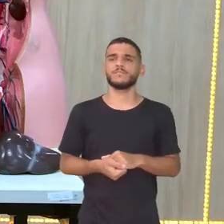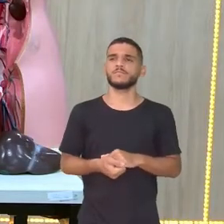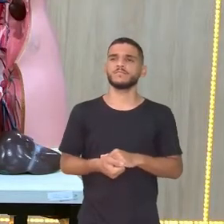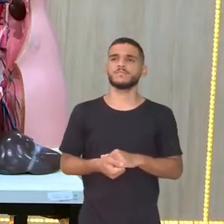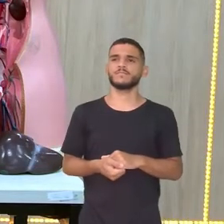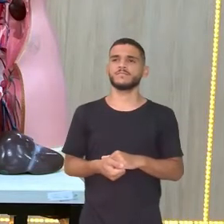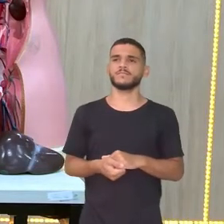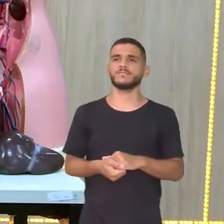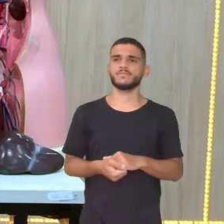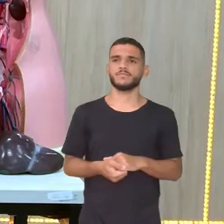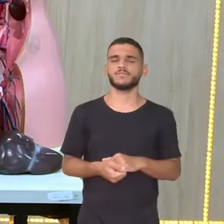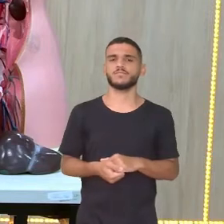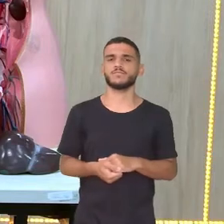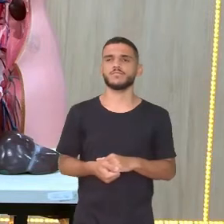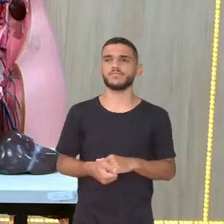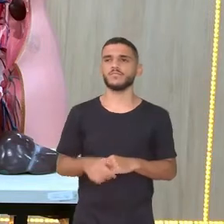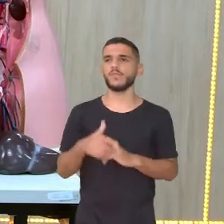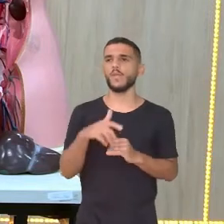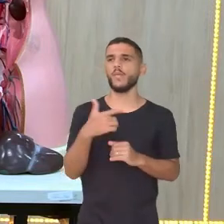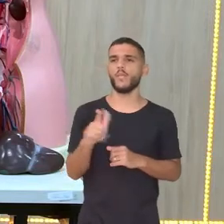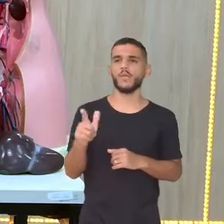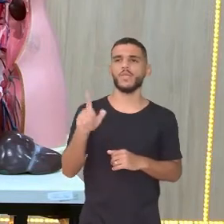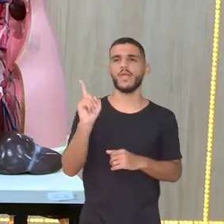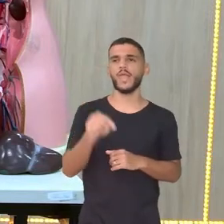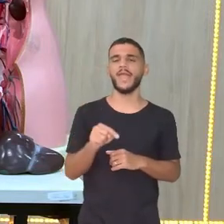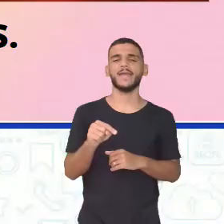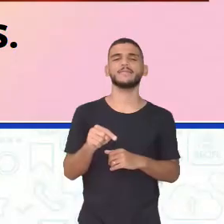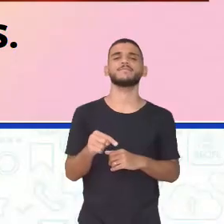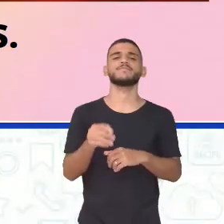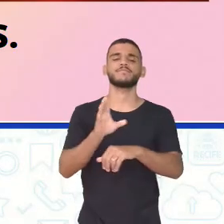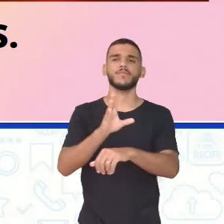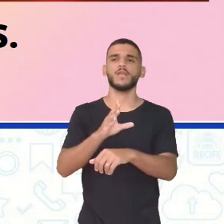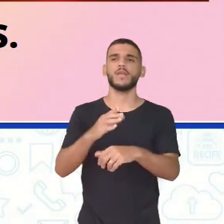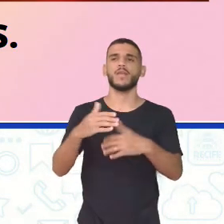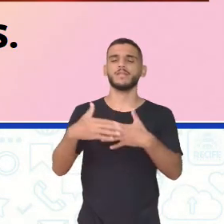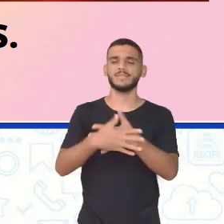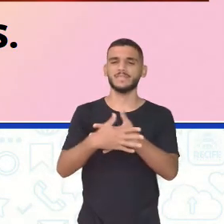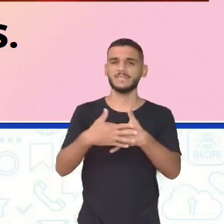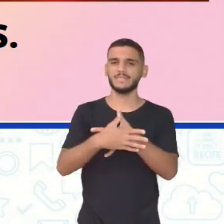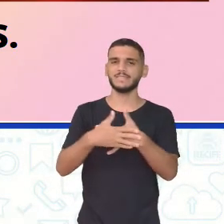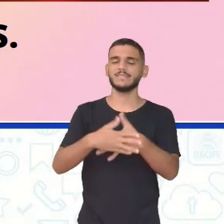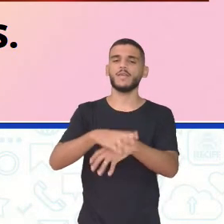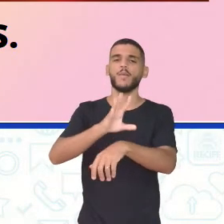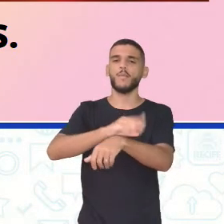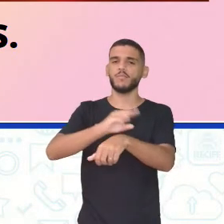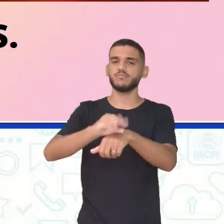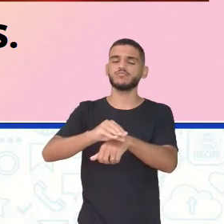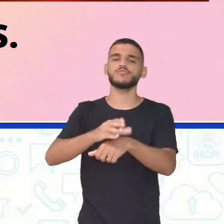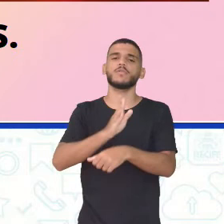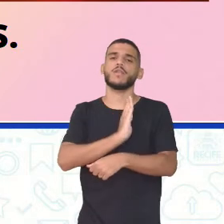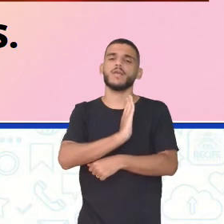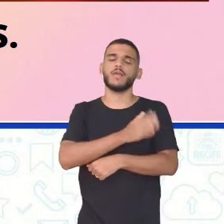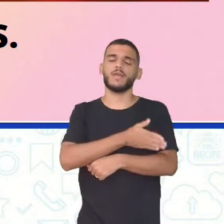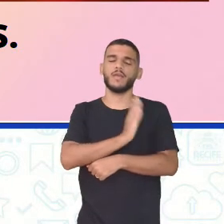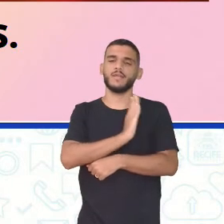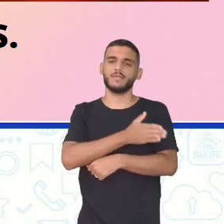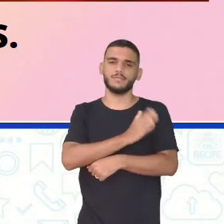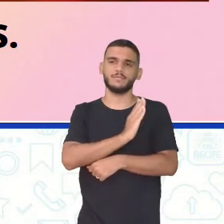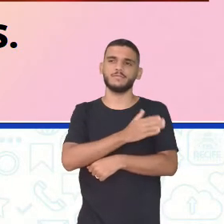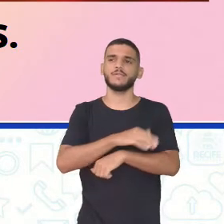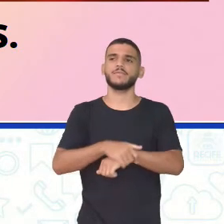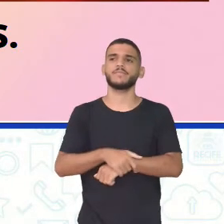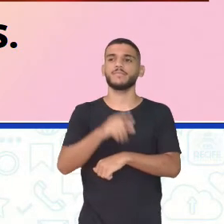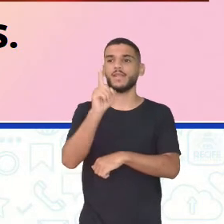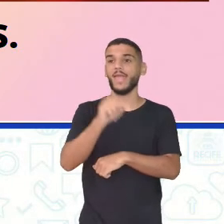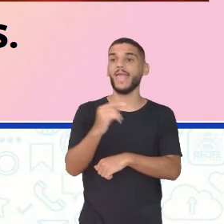vocês. Vamos ver o próximo. O próximo é o tecido muscular estriado cardíaco. Veja que interessante, não é?